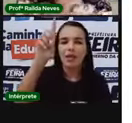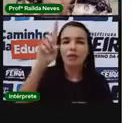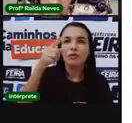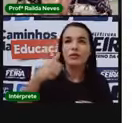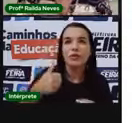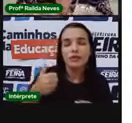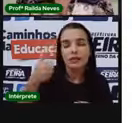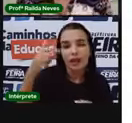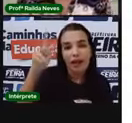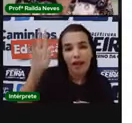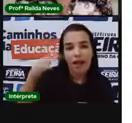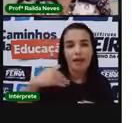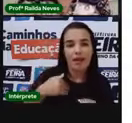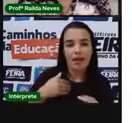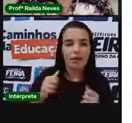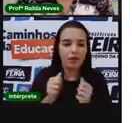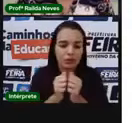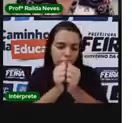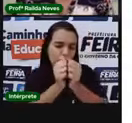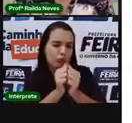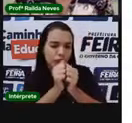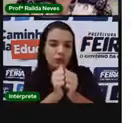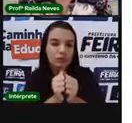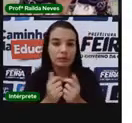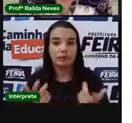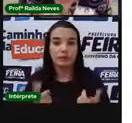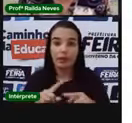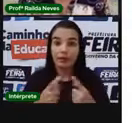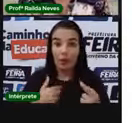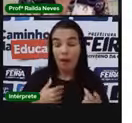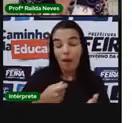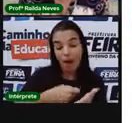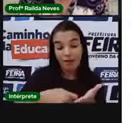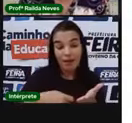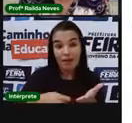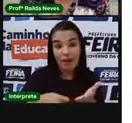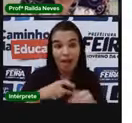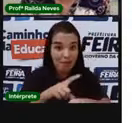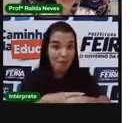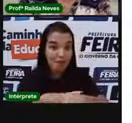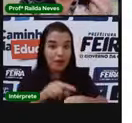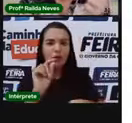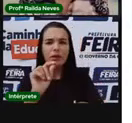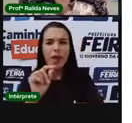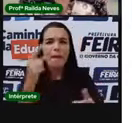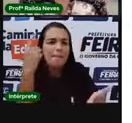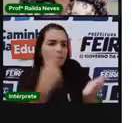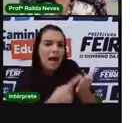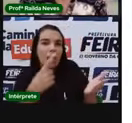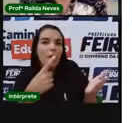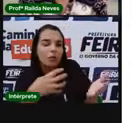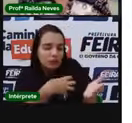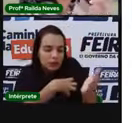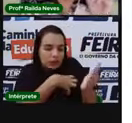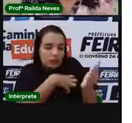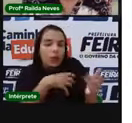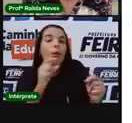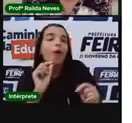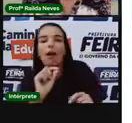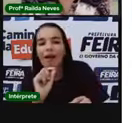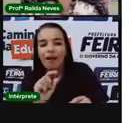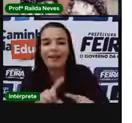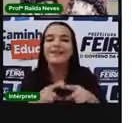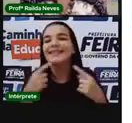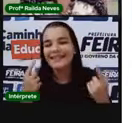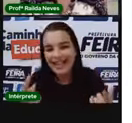abraça. E a gente mata a saudade. Aí eu ia escrever essas coisas nesse momento que diz assim, o que que te marcou? O que marcou logo foi isso aí.